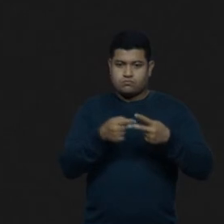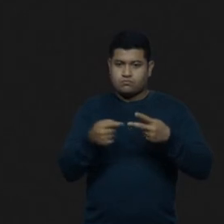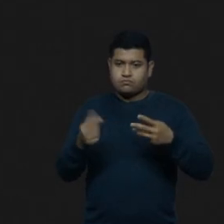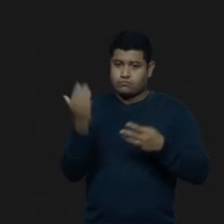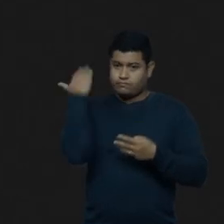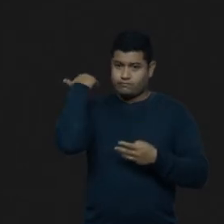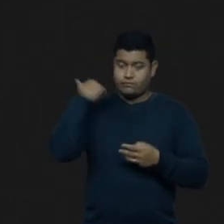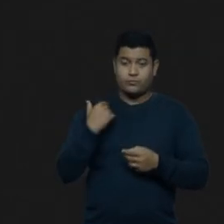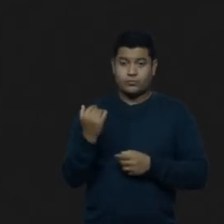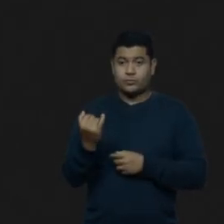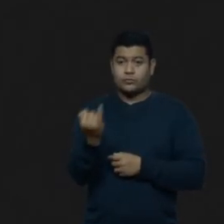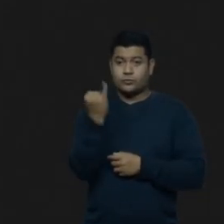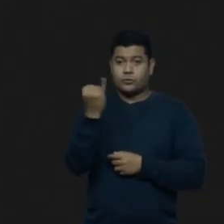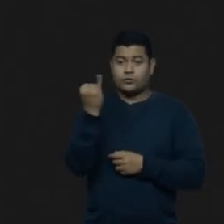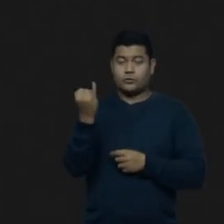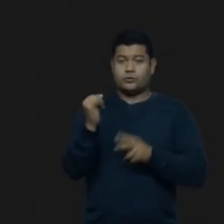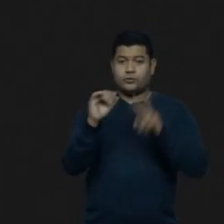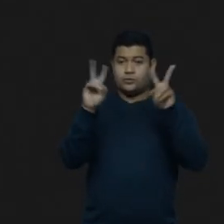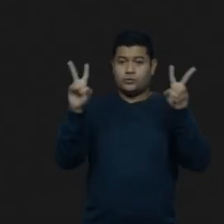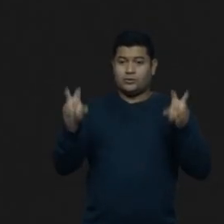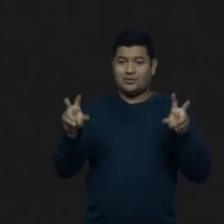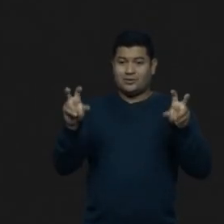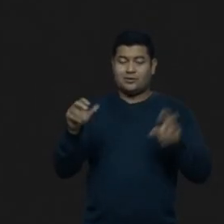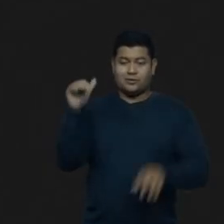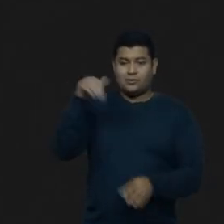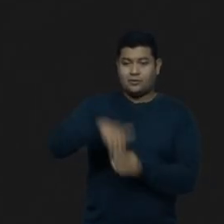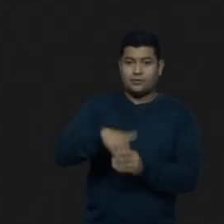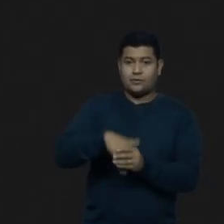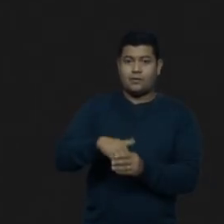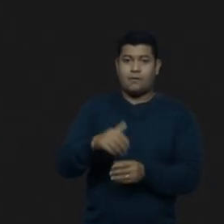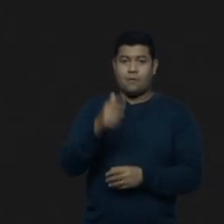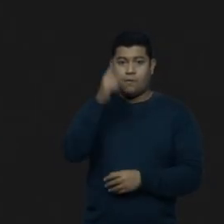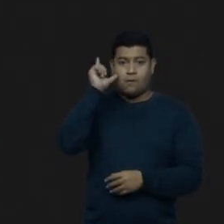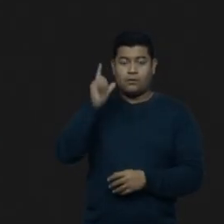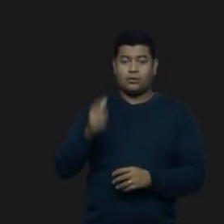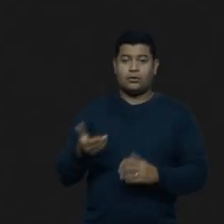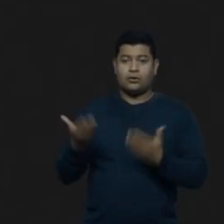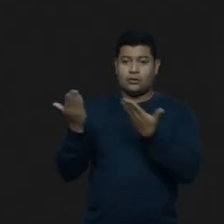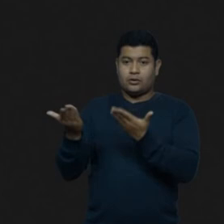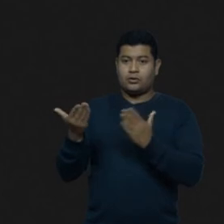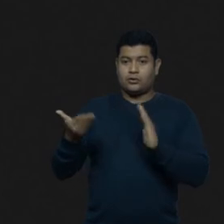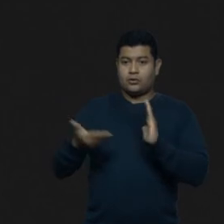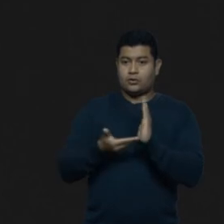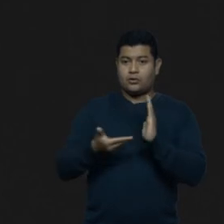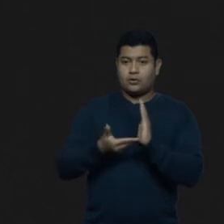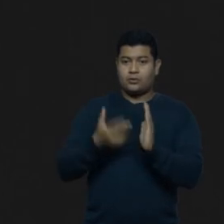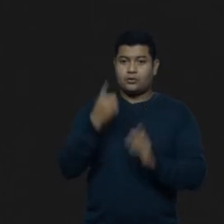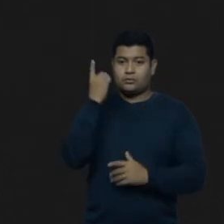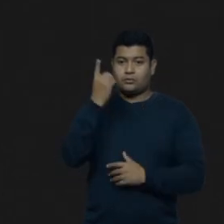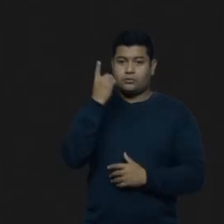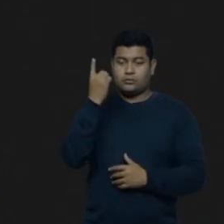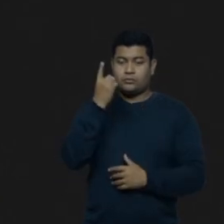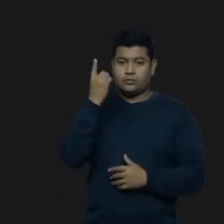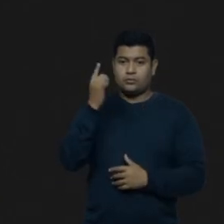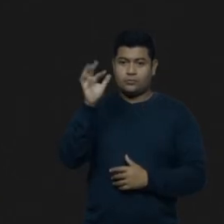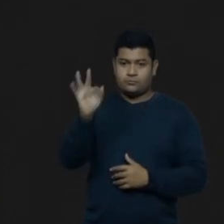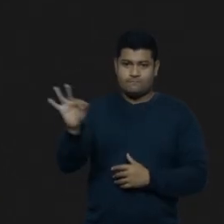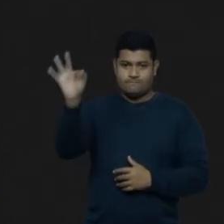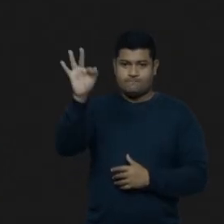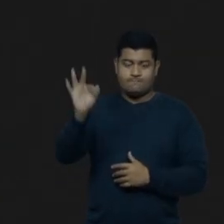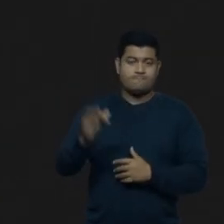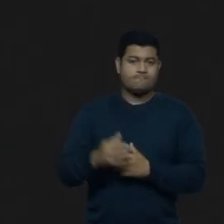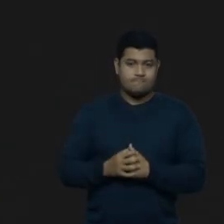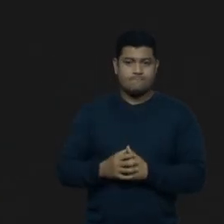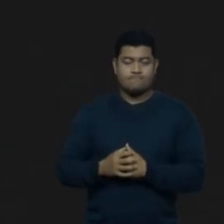uma importante matéria que foi votada ontem na Câmara dos Deputados Federais. Matéria essa que tratava-se